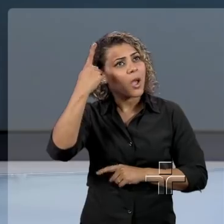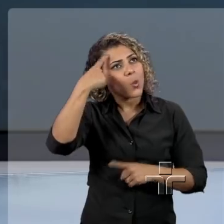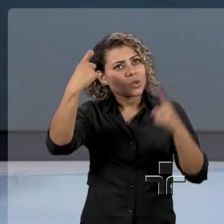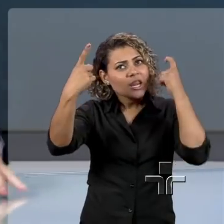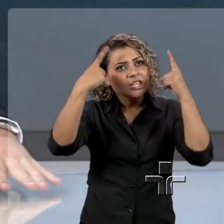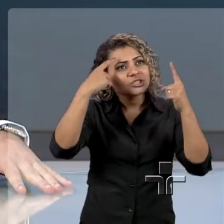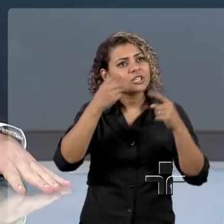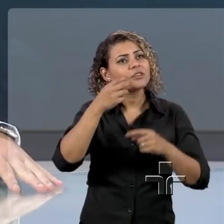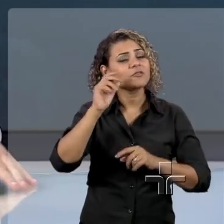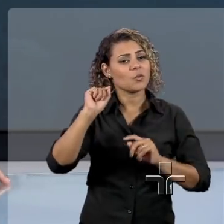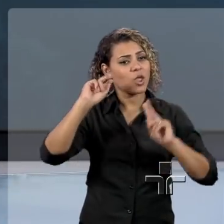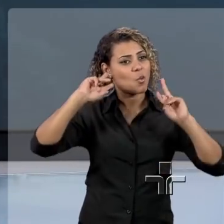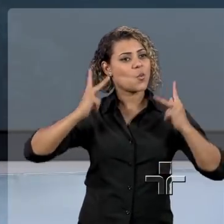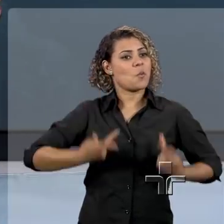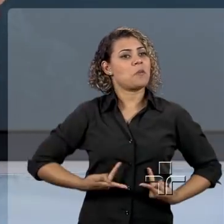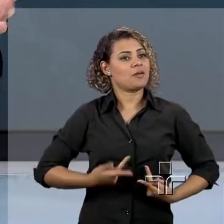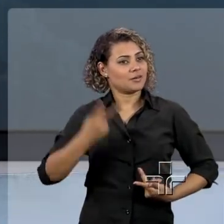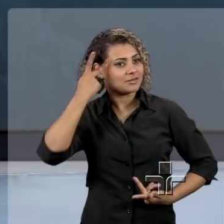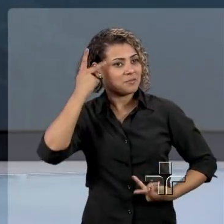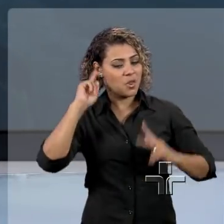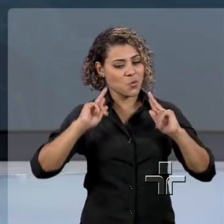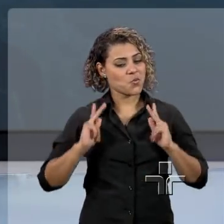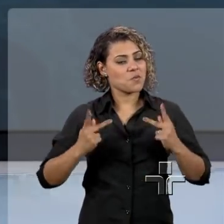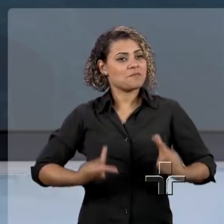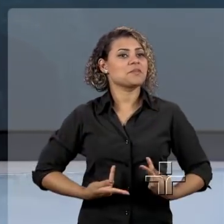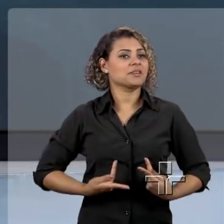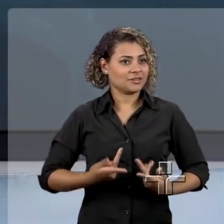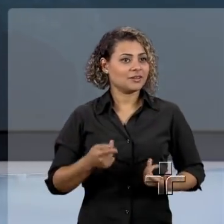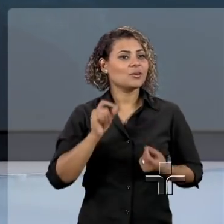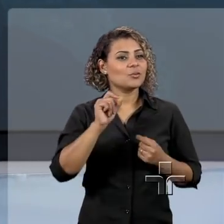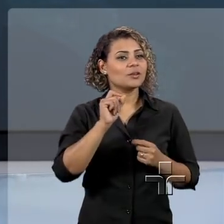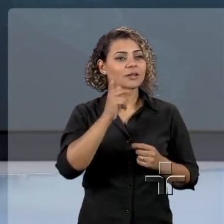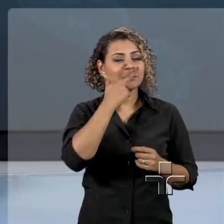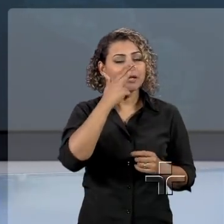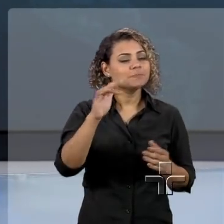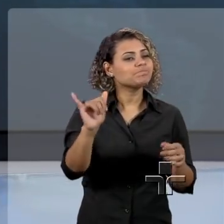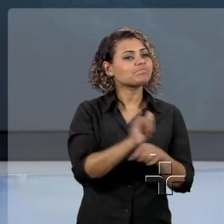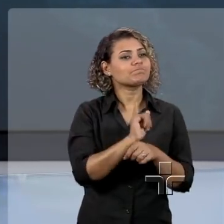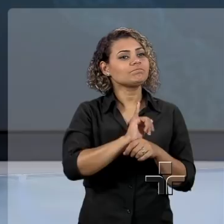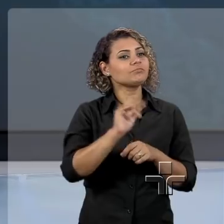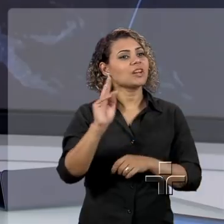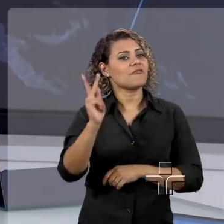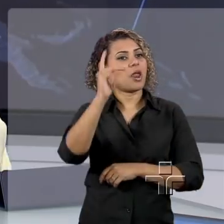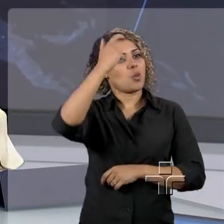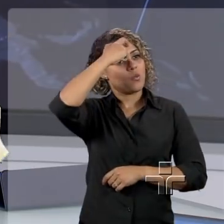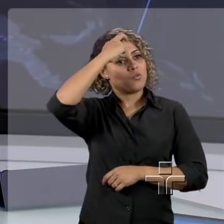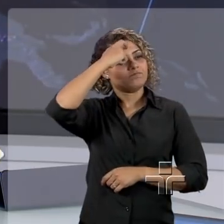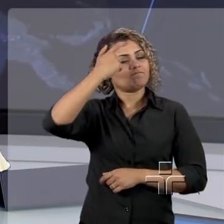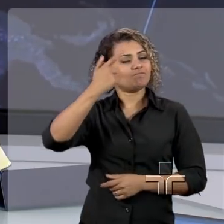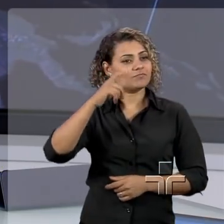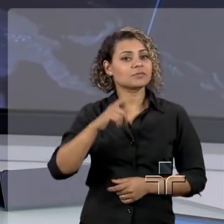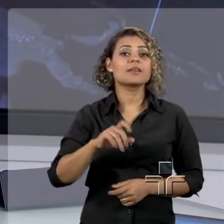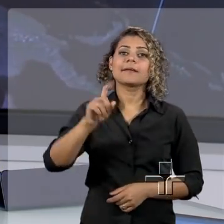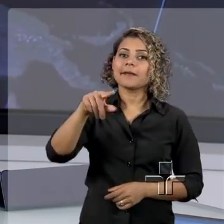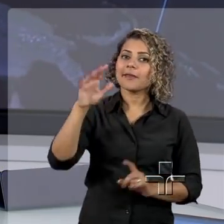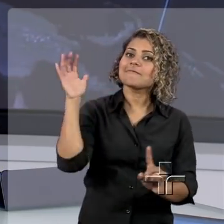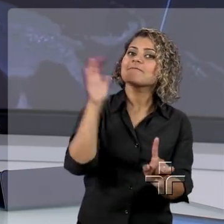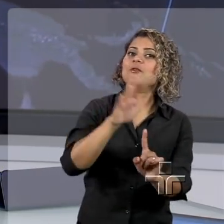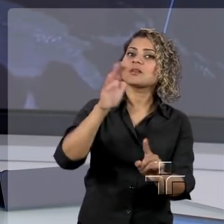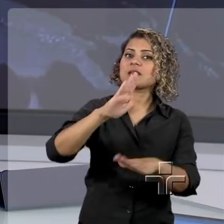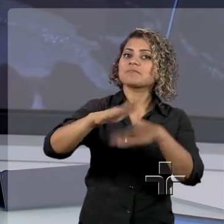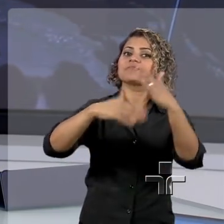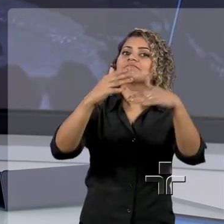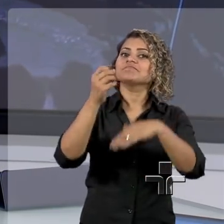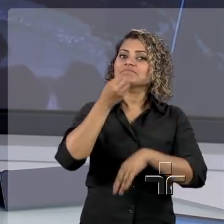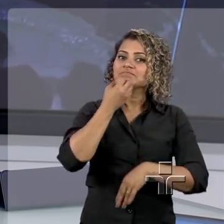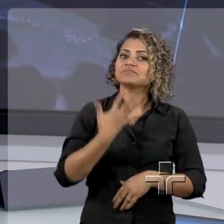uma São Paulo humana, uma São Paulo, como colocou o Liviano, ressignificada nos seus valores. São reflexos infinitos, né, que viriam. É um sonho